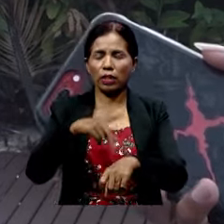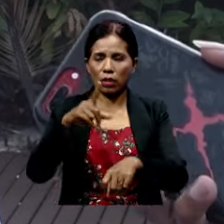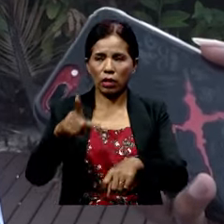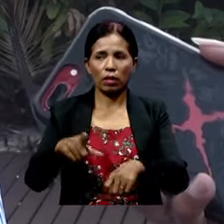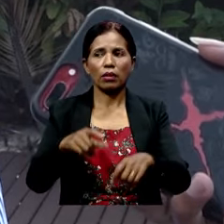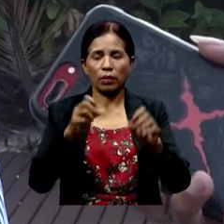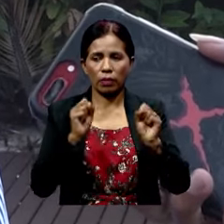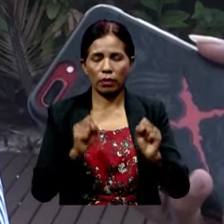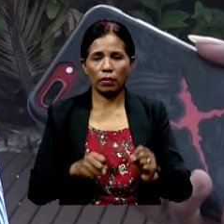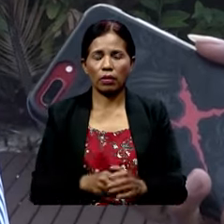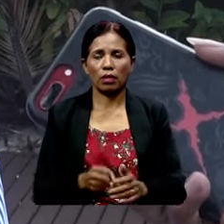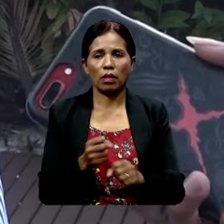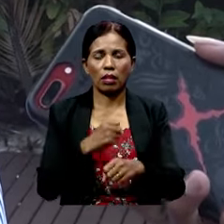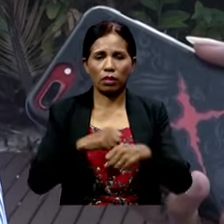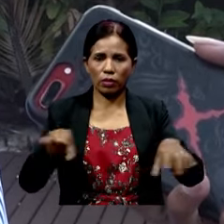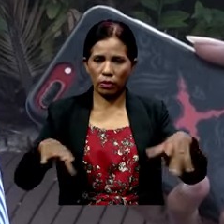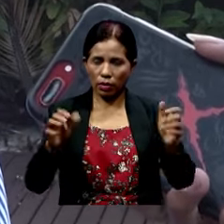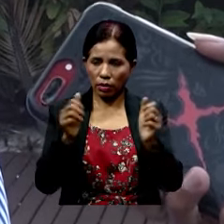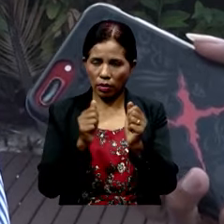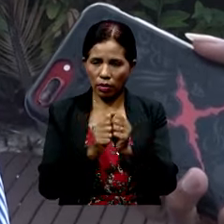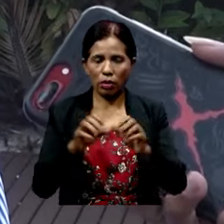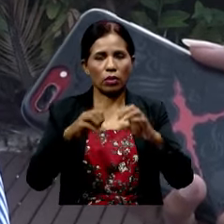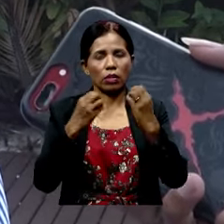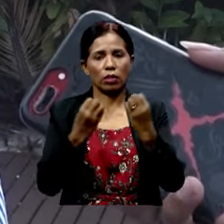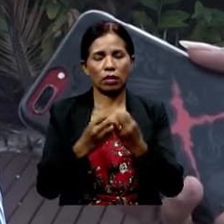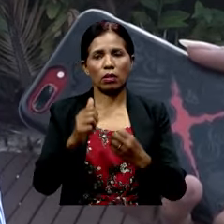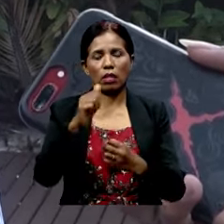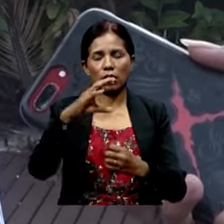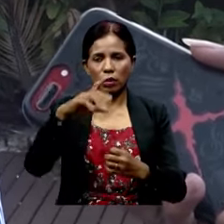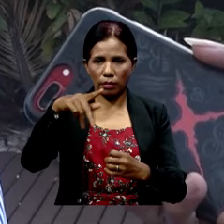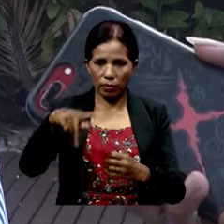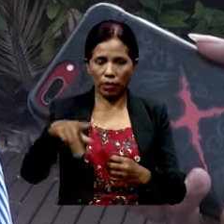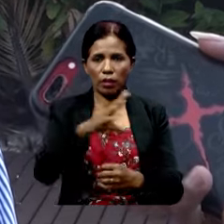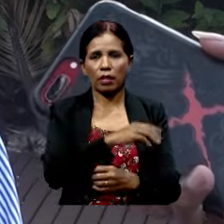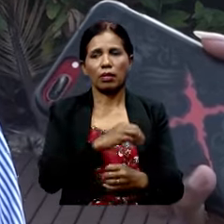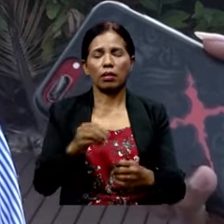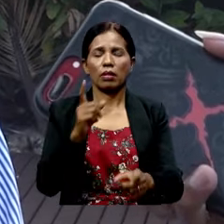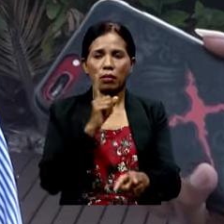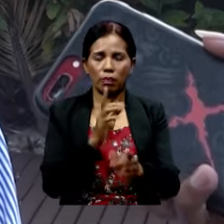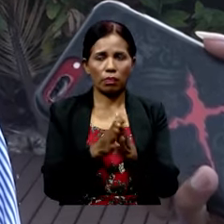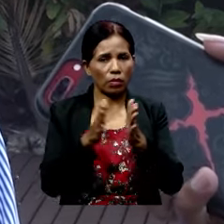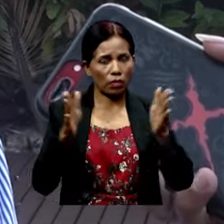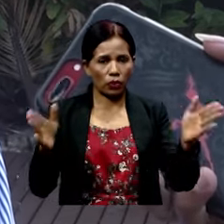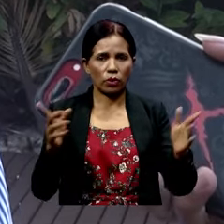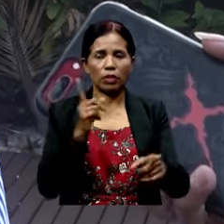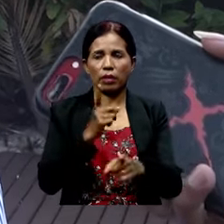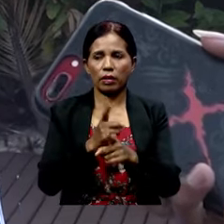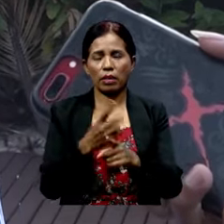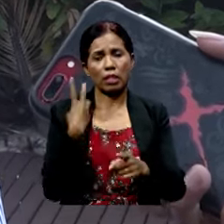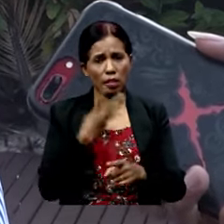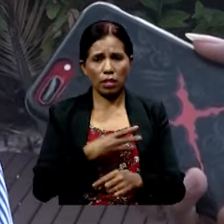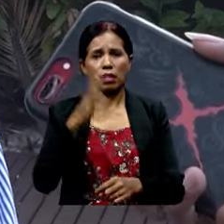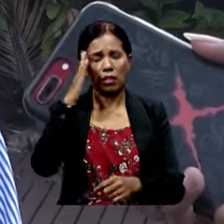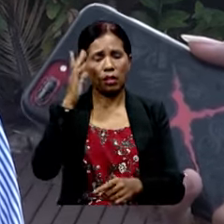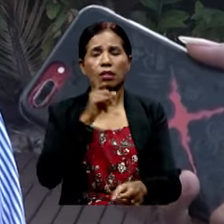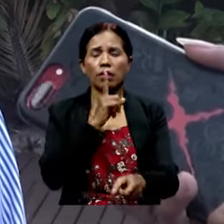onde há a cooperação, a organização ACP ou União Europeia, né? Né? Né? Macas de Utah, e está tendo que estar no